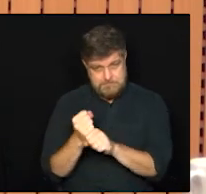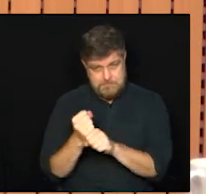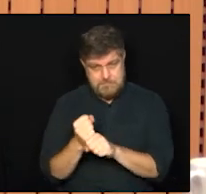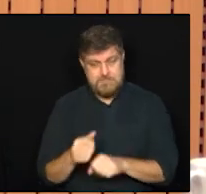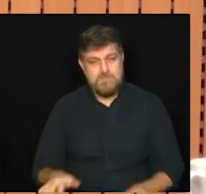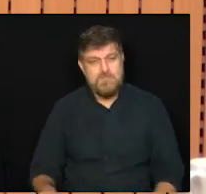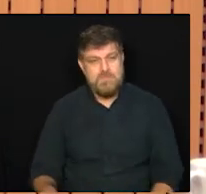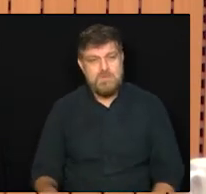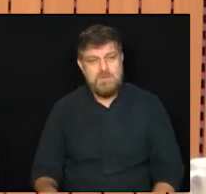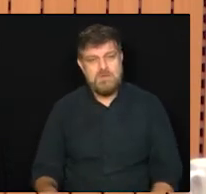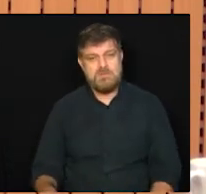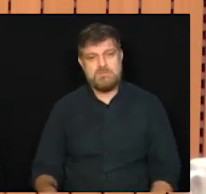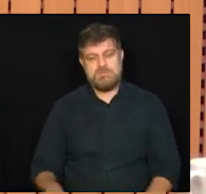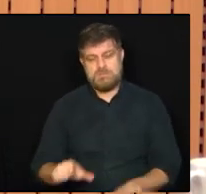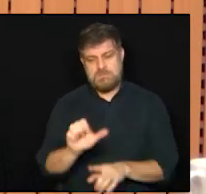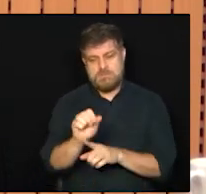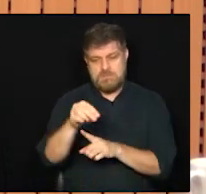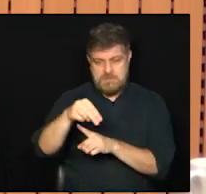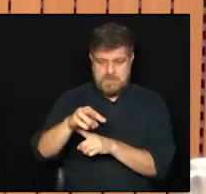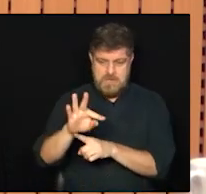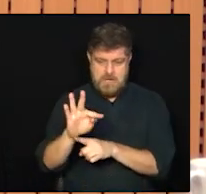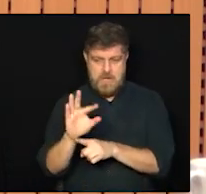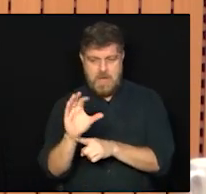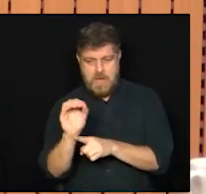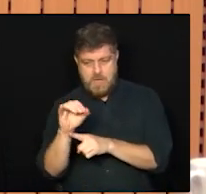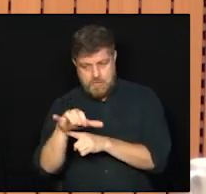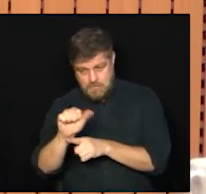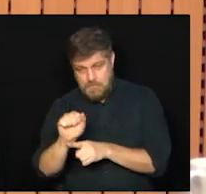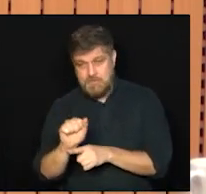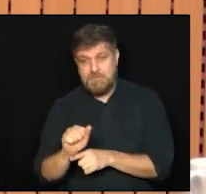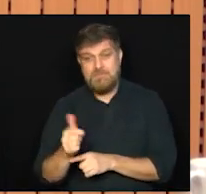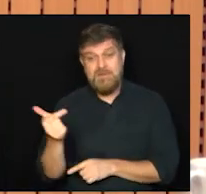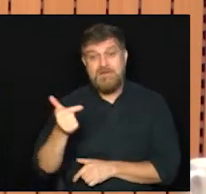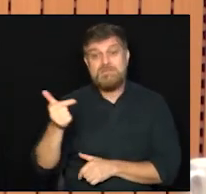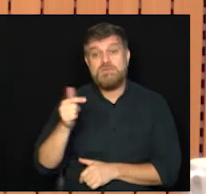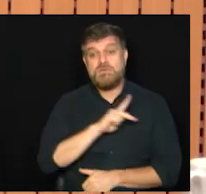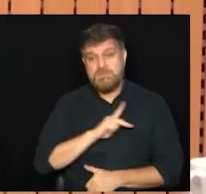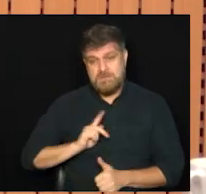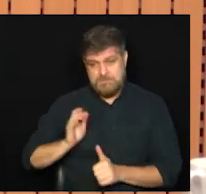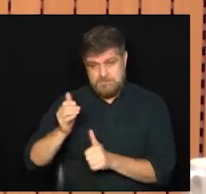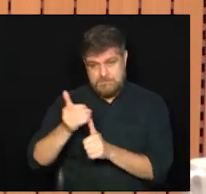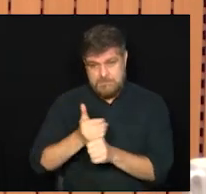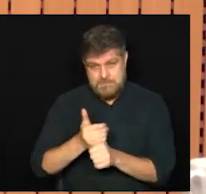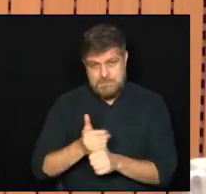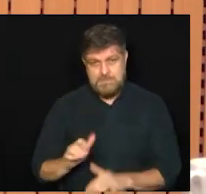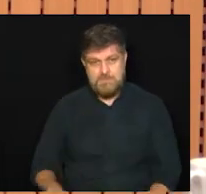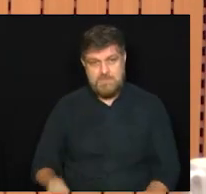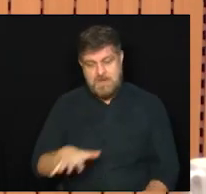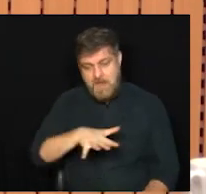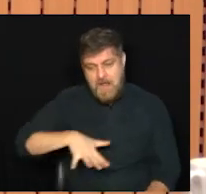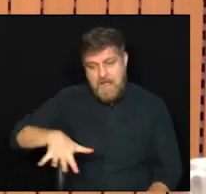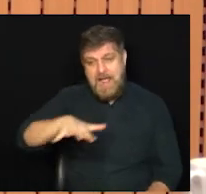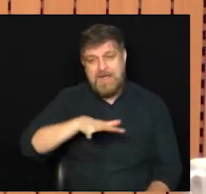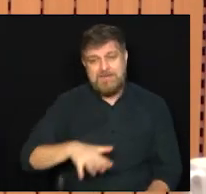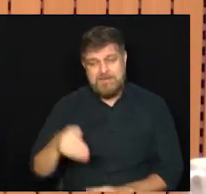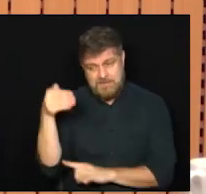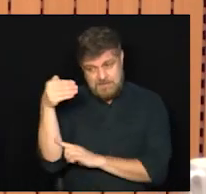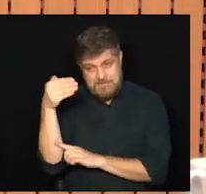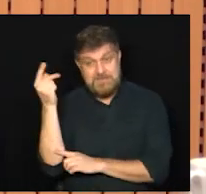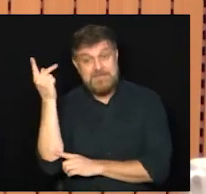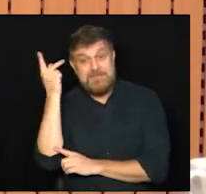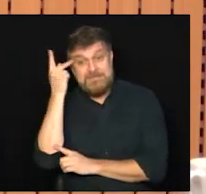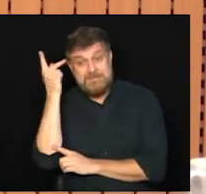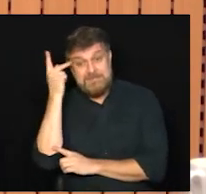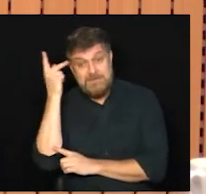Convention, Antônio Dias, que é vice-presidente da Associação Brasileira da Indústria de Hotéis de São Paulo, né?